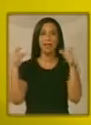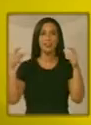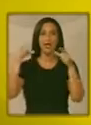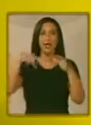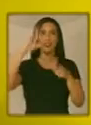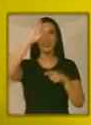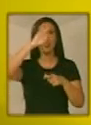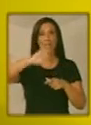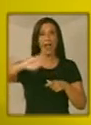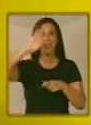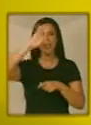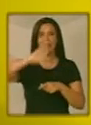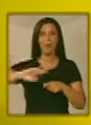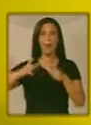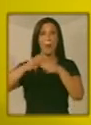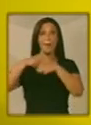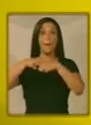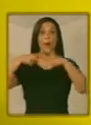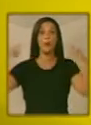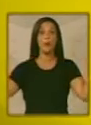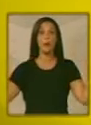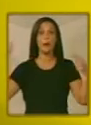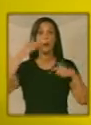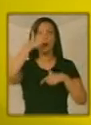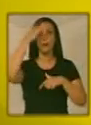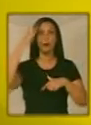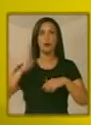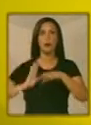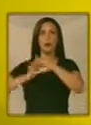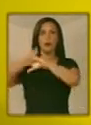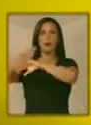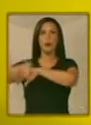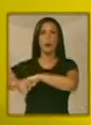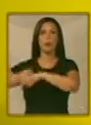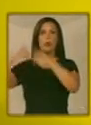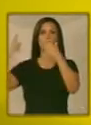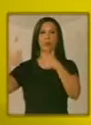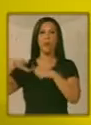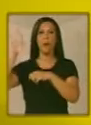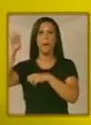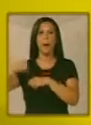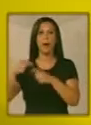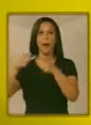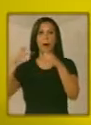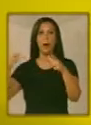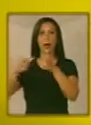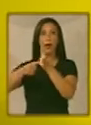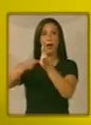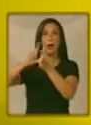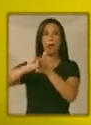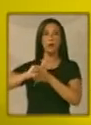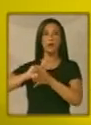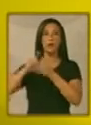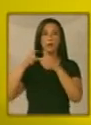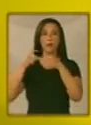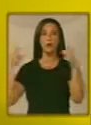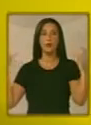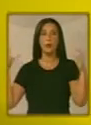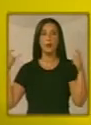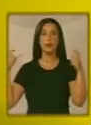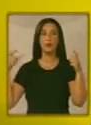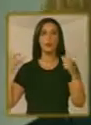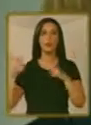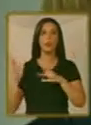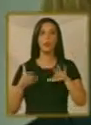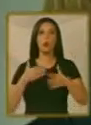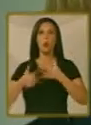gratuitos. A gente está pensando em... A pessoa vai ter que ir na bilheteria das instalações e pegar antecipadamente esses bilhetes. Porque na